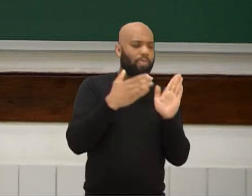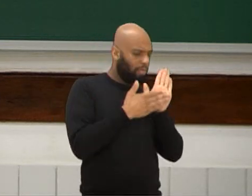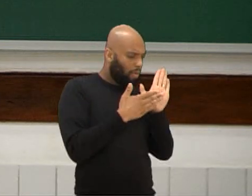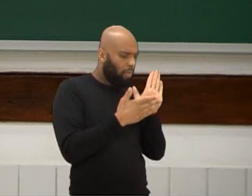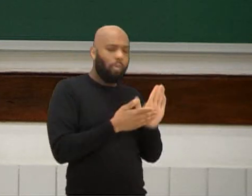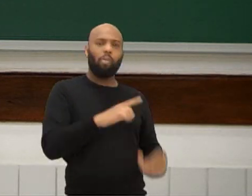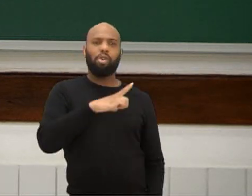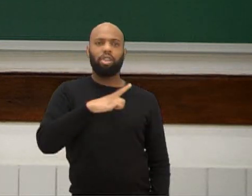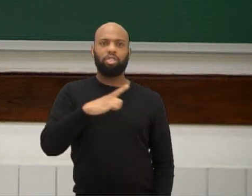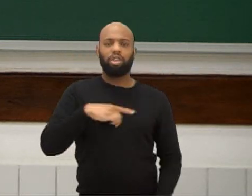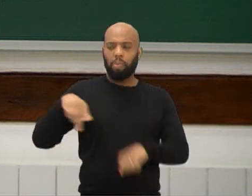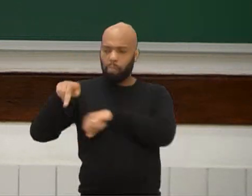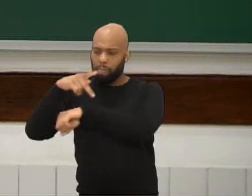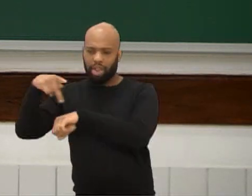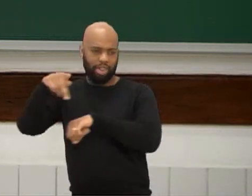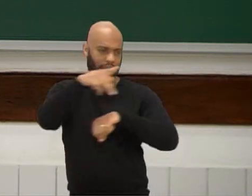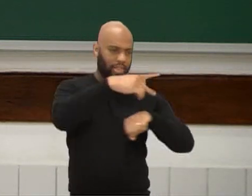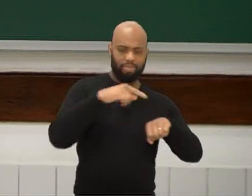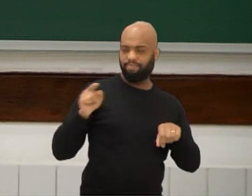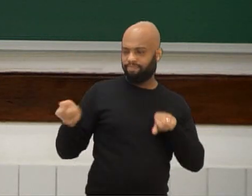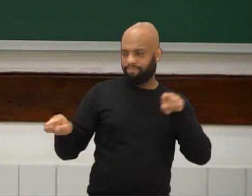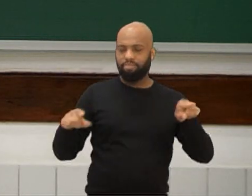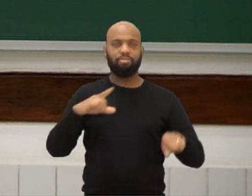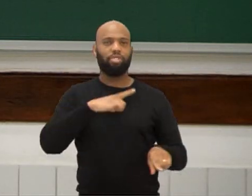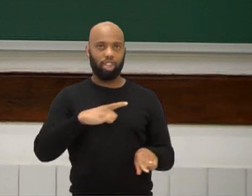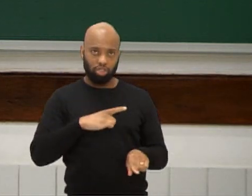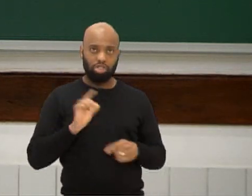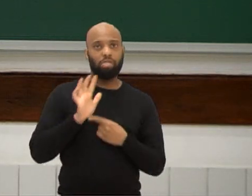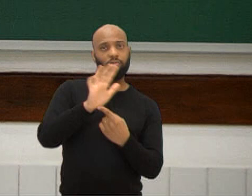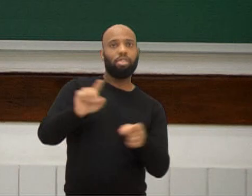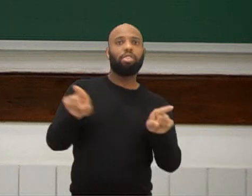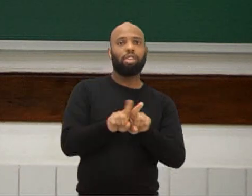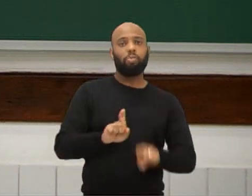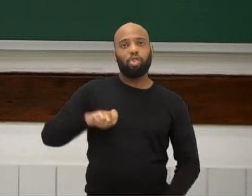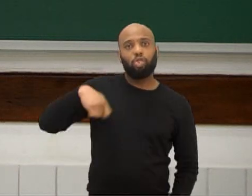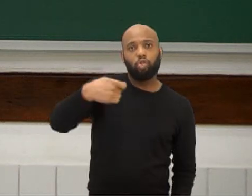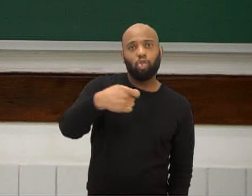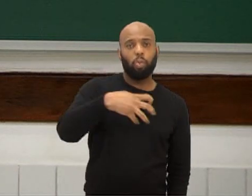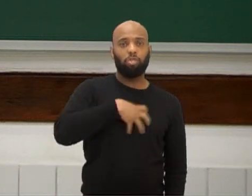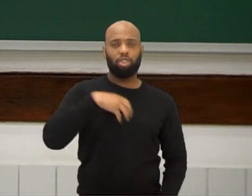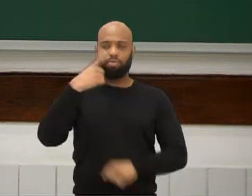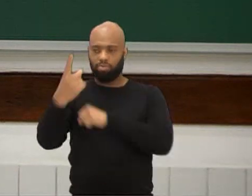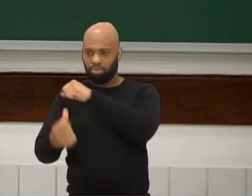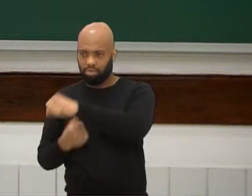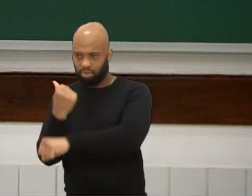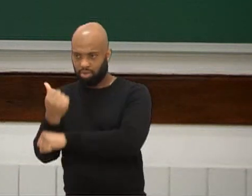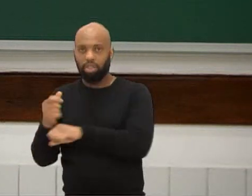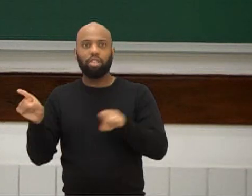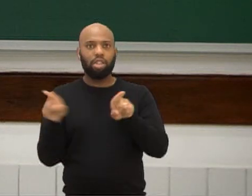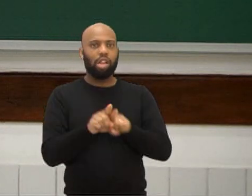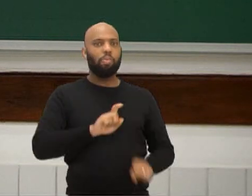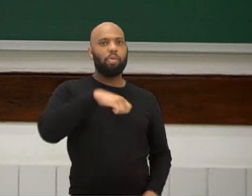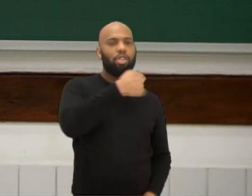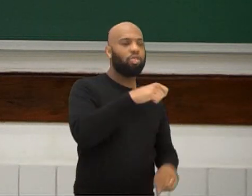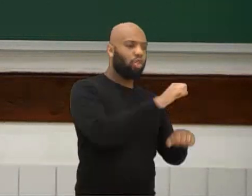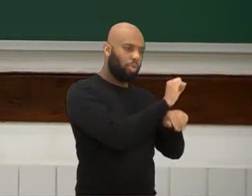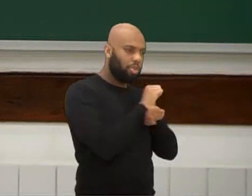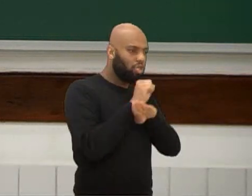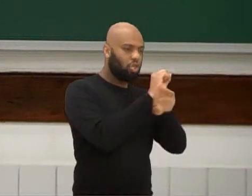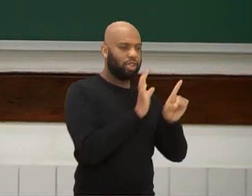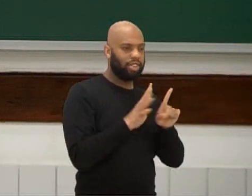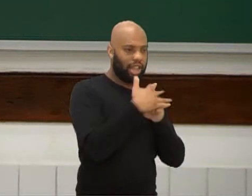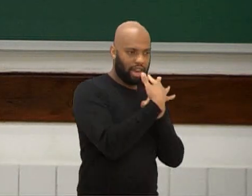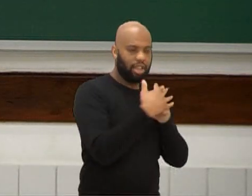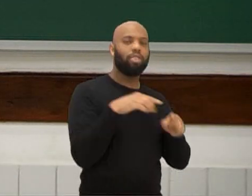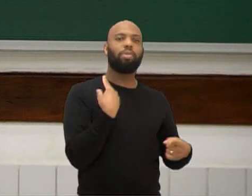propostas que esses países, essas nações davam sobre o capitalismo e sobre o socialismo.